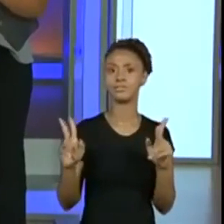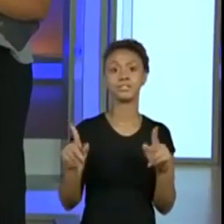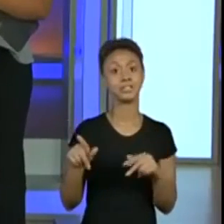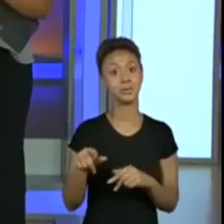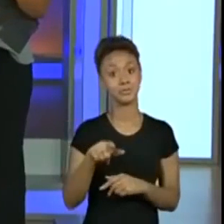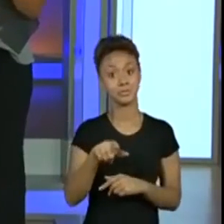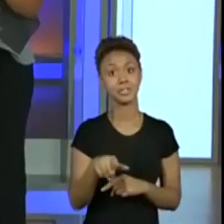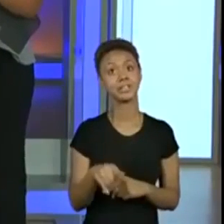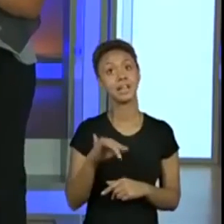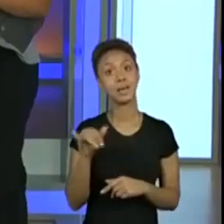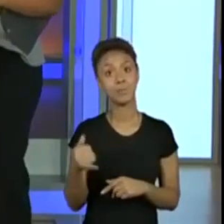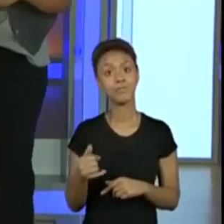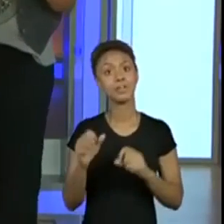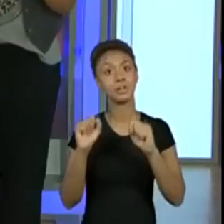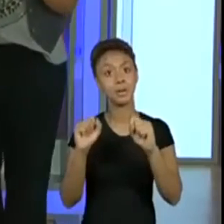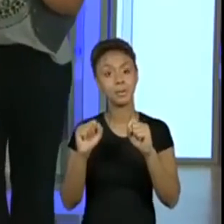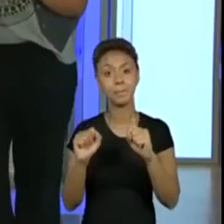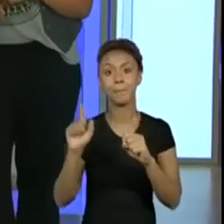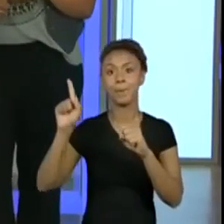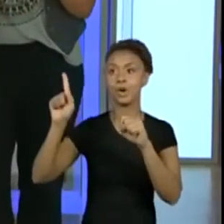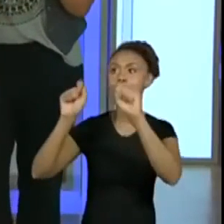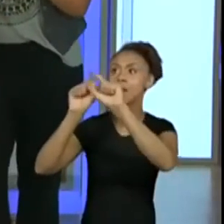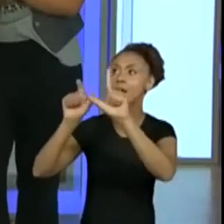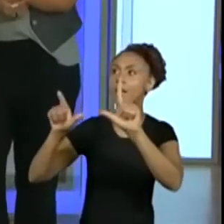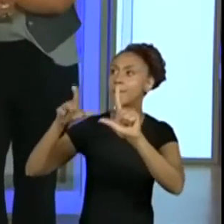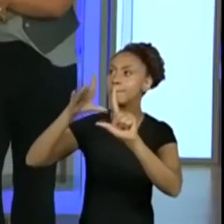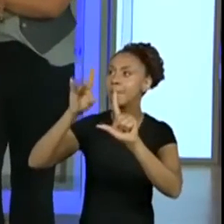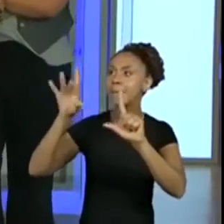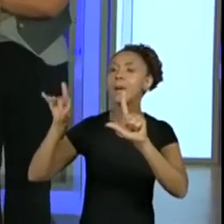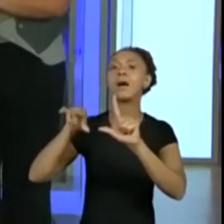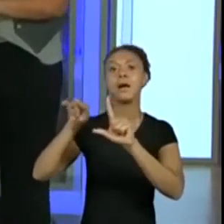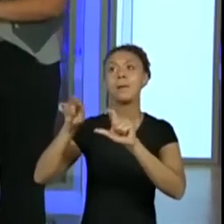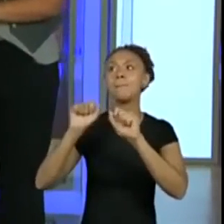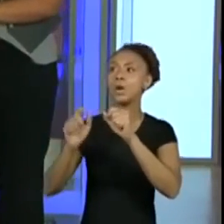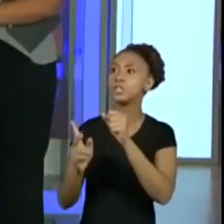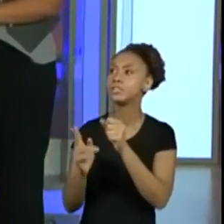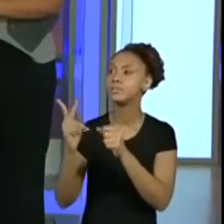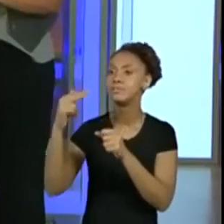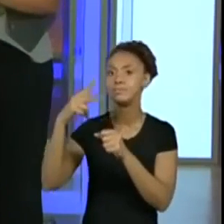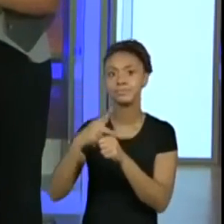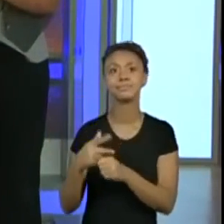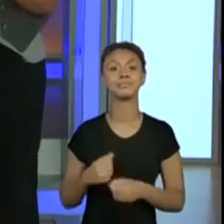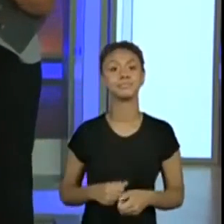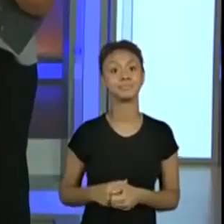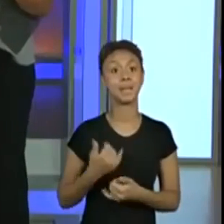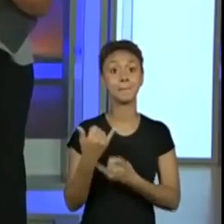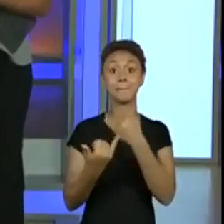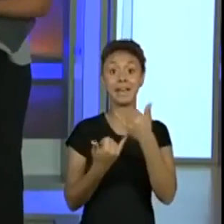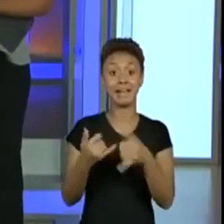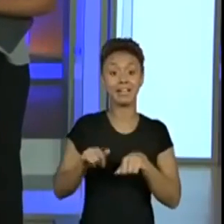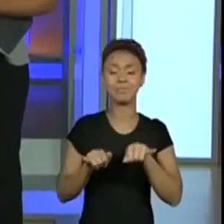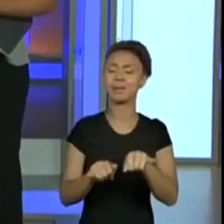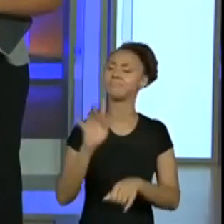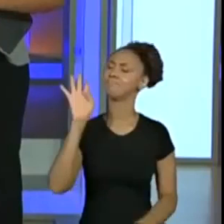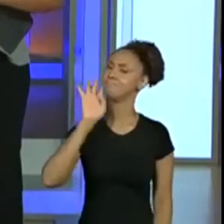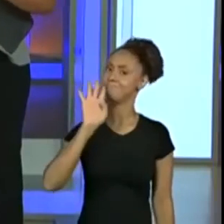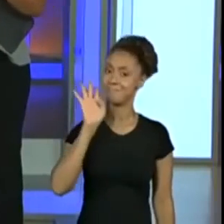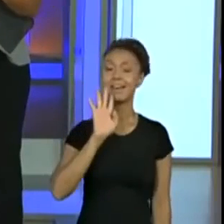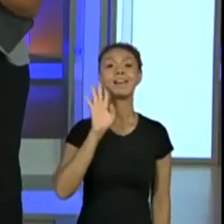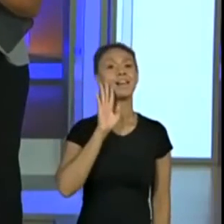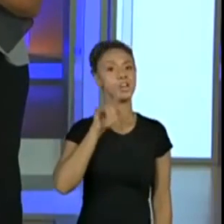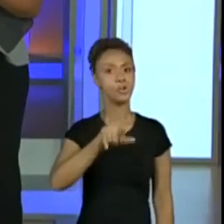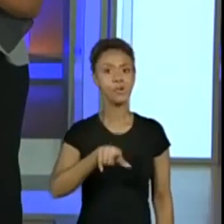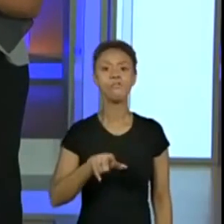aí a tesoura, vai lá nos anexos e pode recortar e pôr em prática, hein? Brincar de mercadinho é uma brincadeira muito legal,